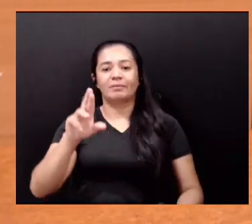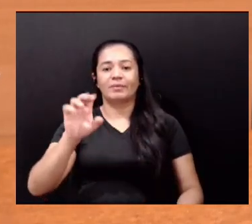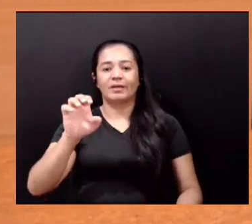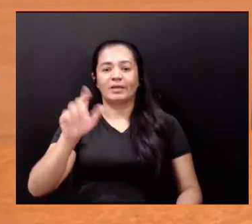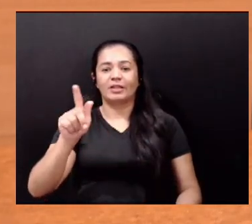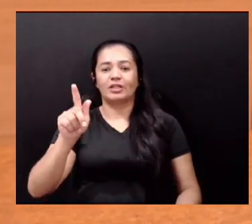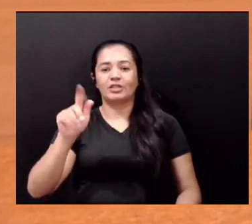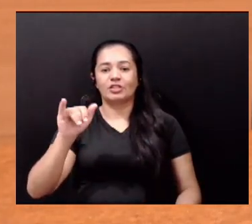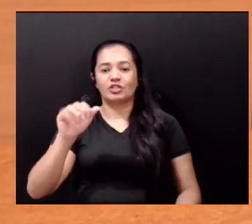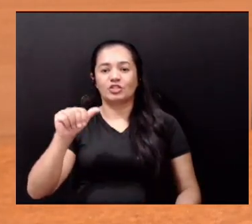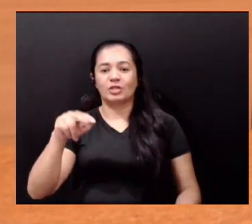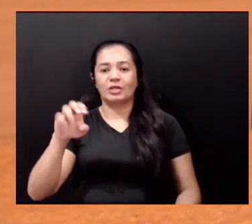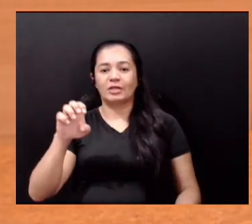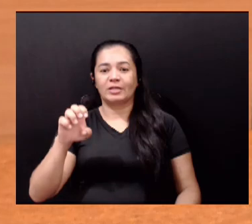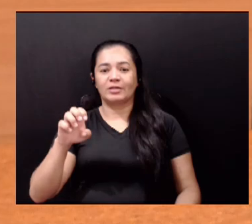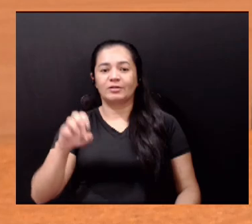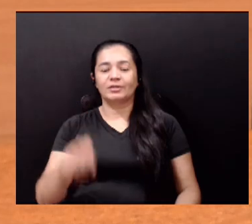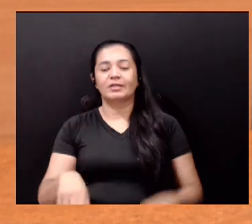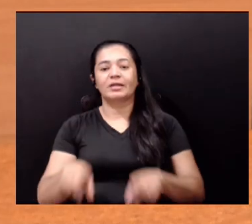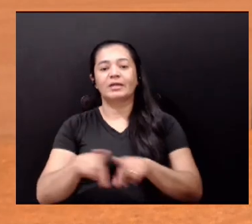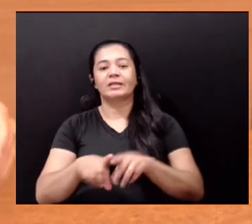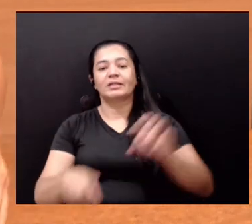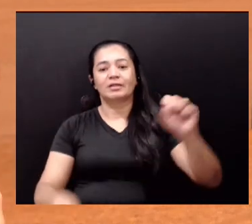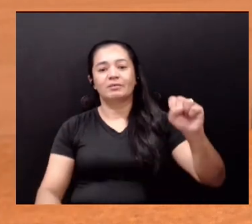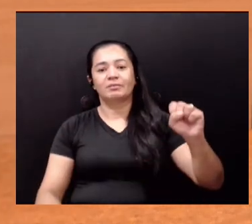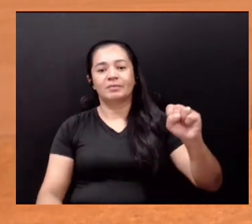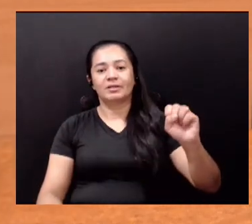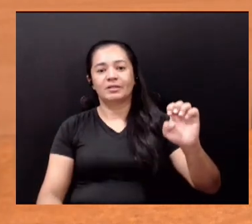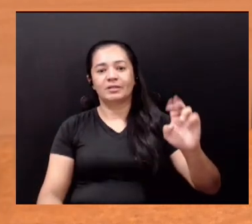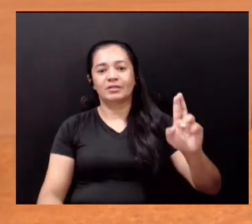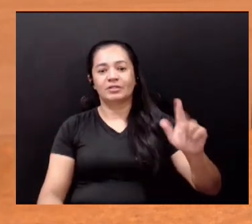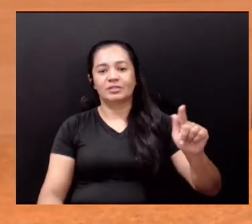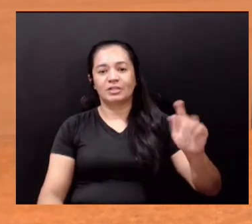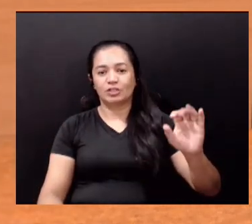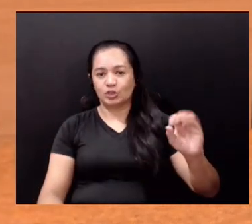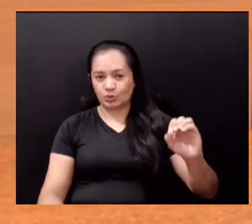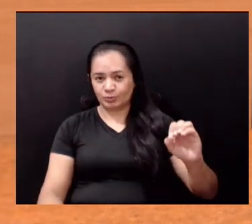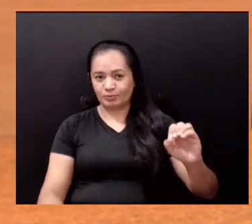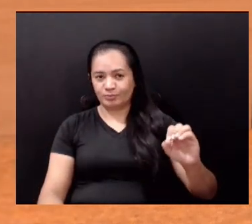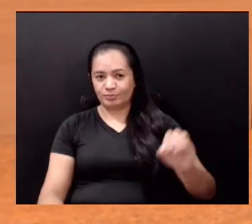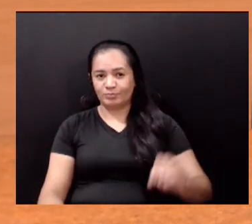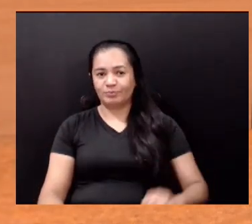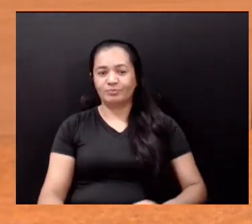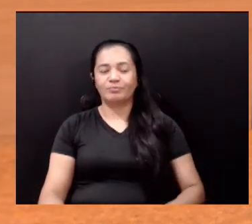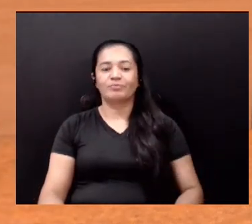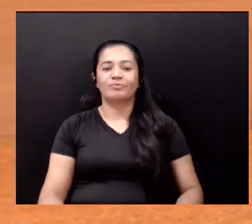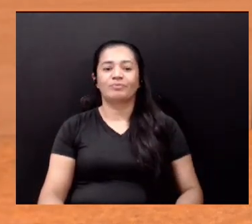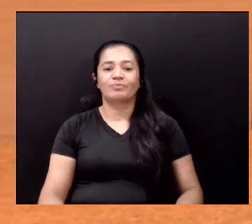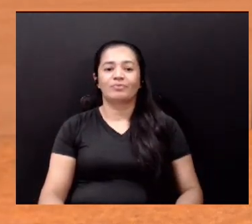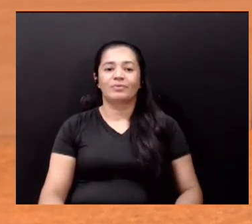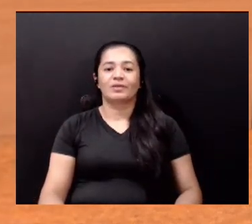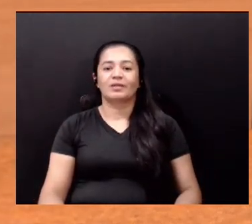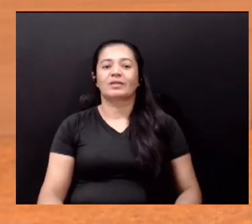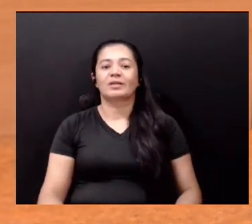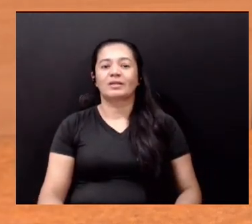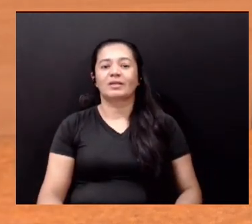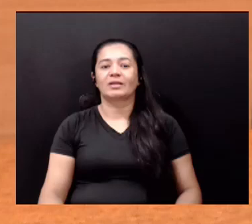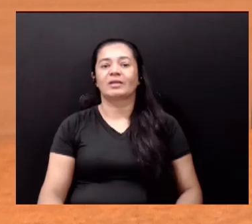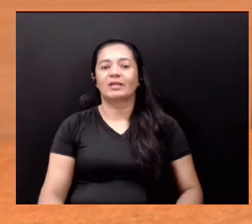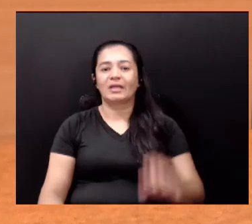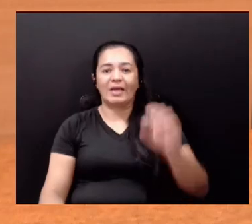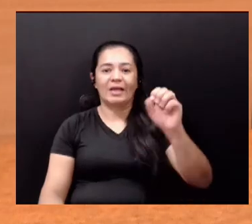e do Sérgio Paiolo, que é diretor do STU. STU, que é Sindicato dos Trabalhadores da Unicamp.